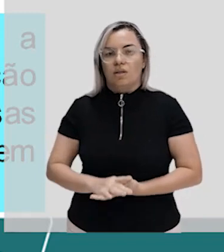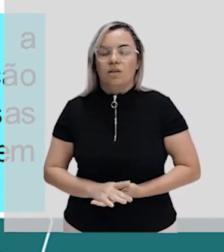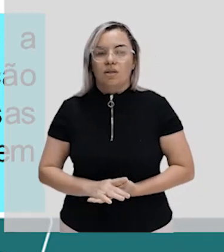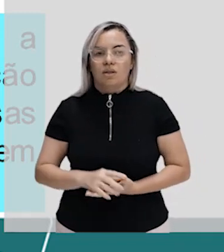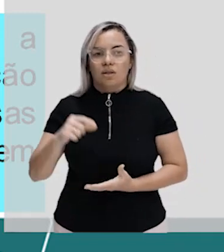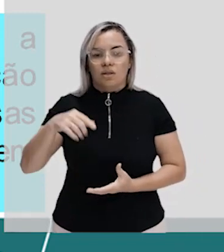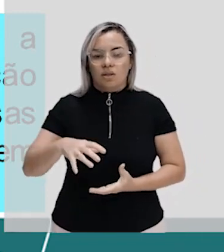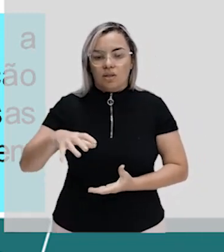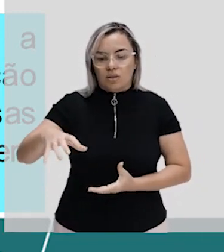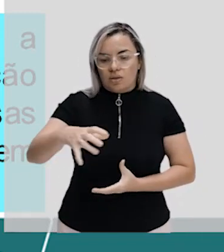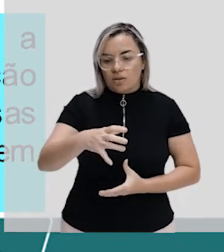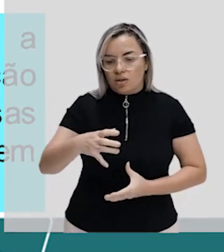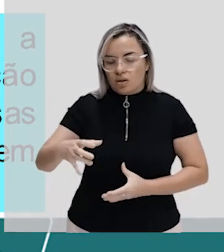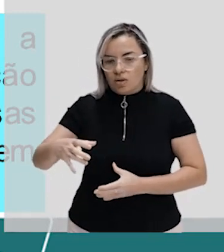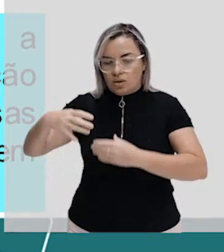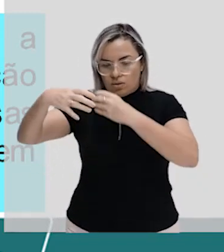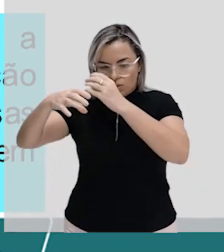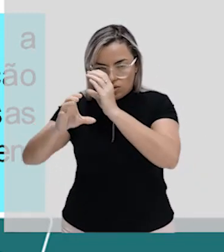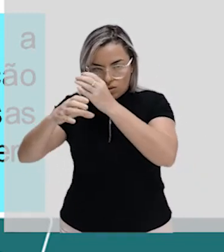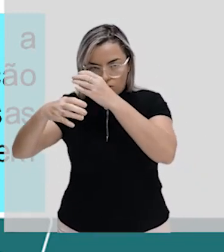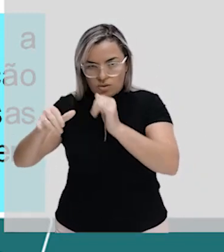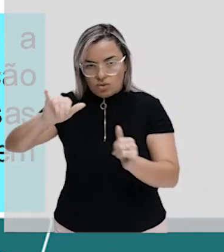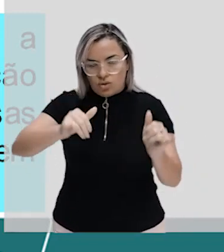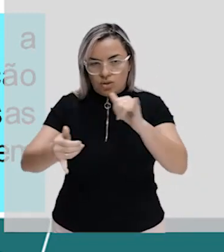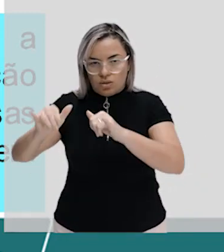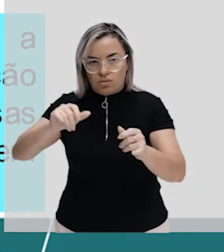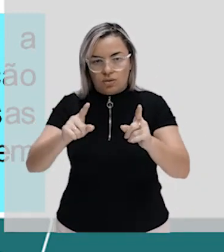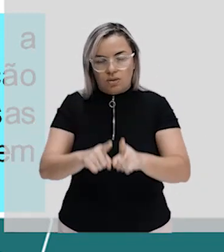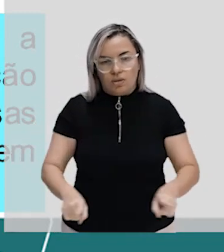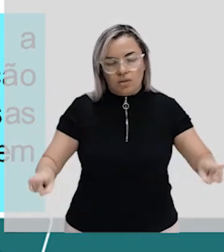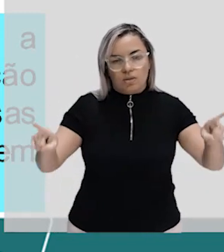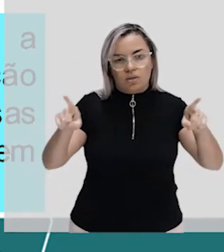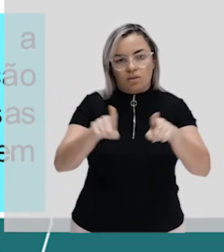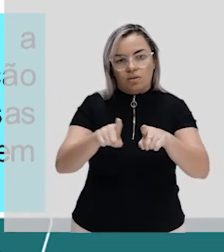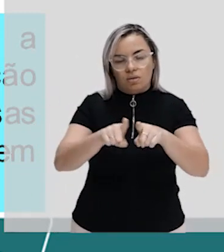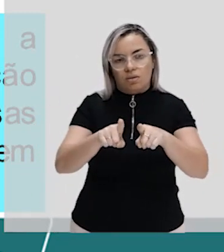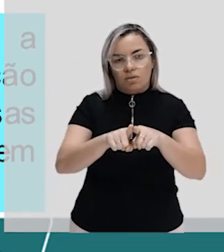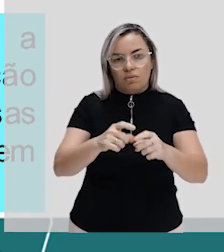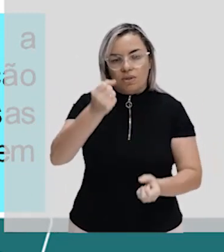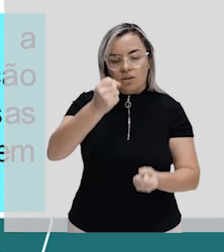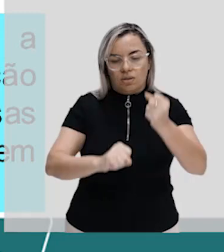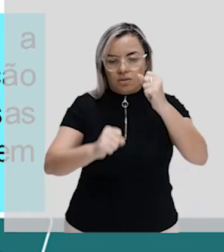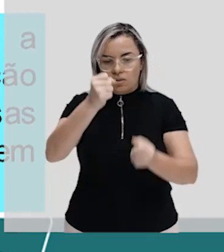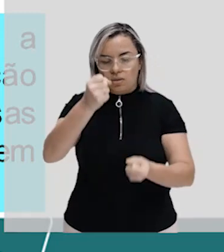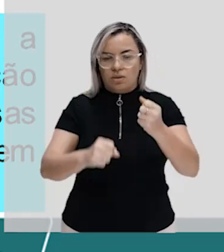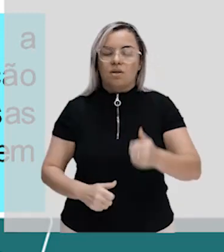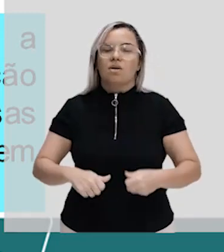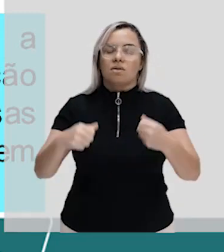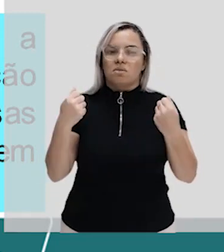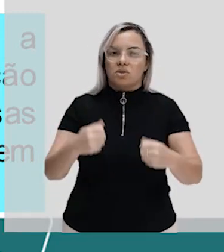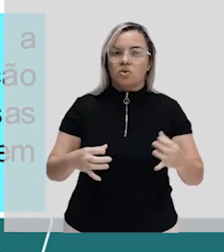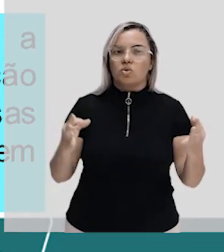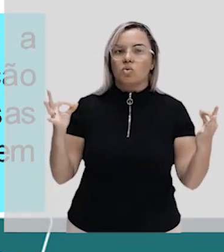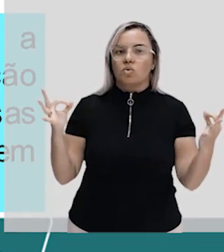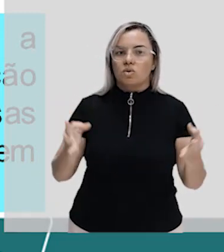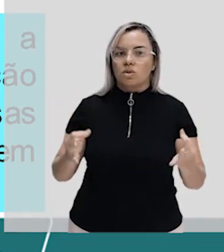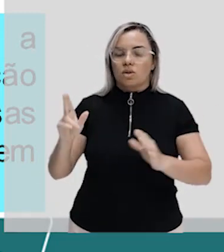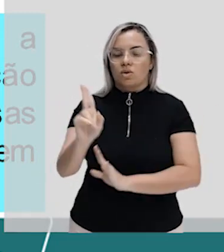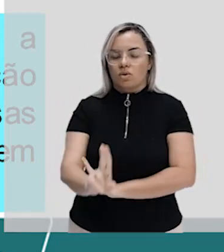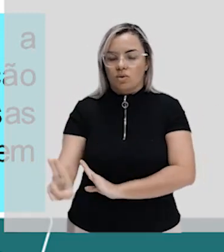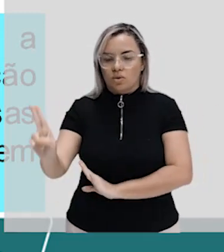química, certo? Na indústria, a gente precisa de uma exatidão. Então, como no caso de